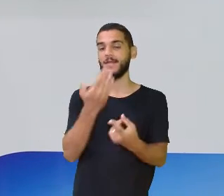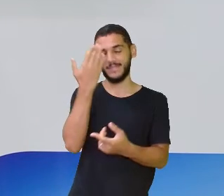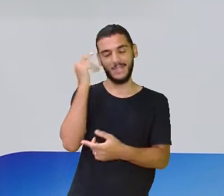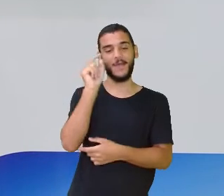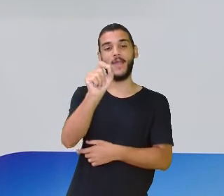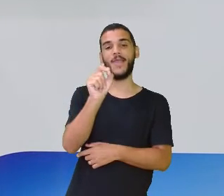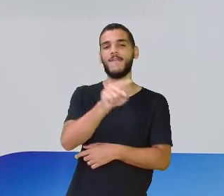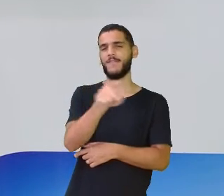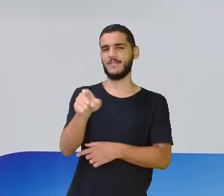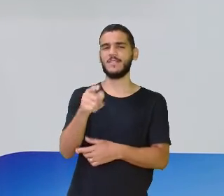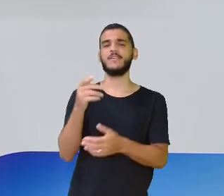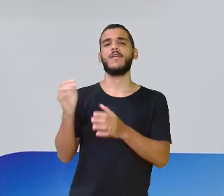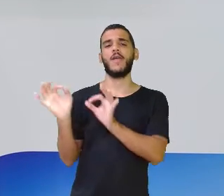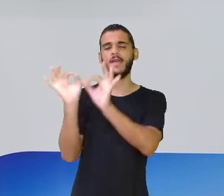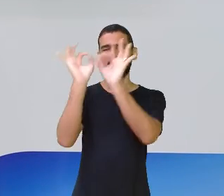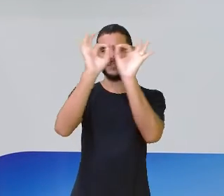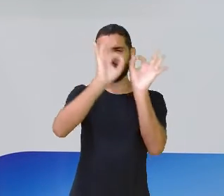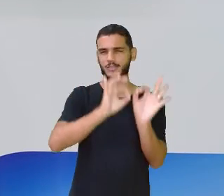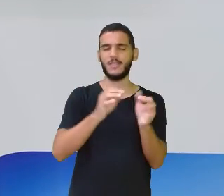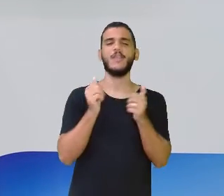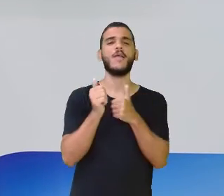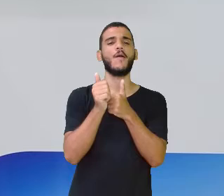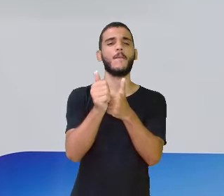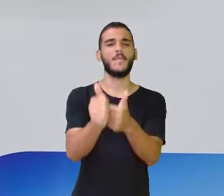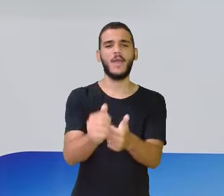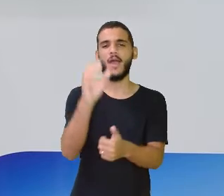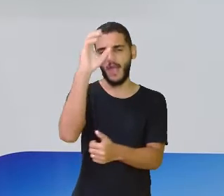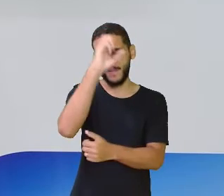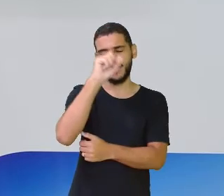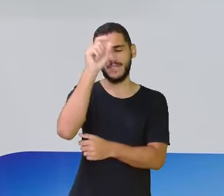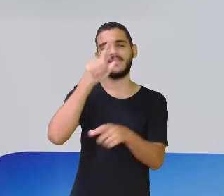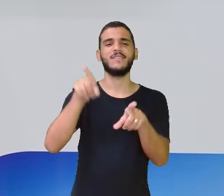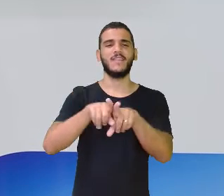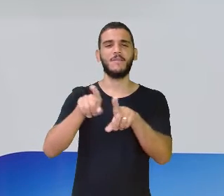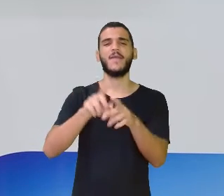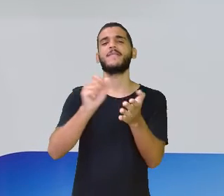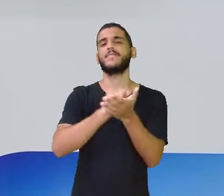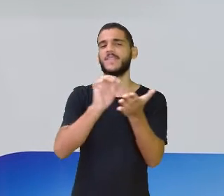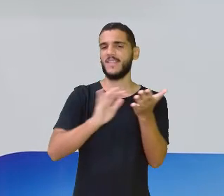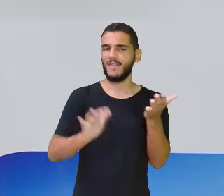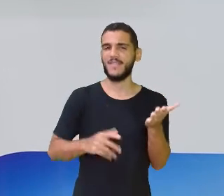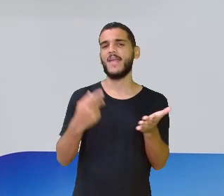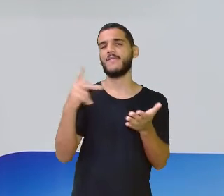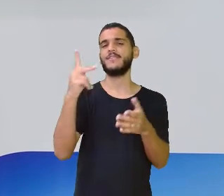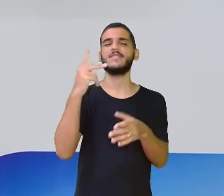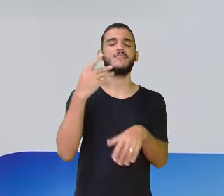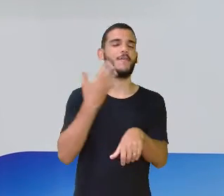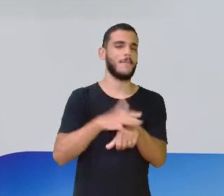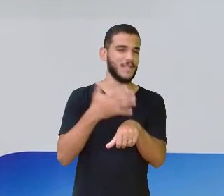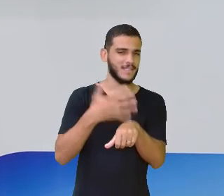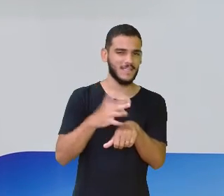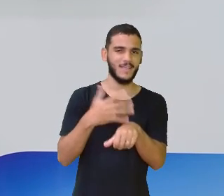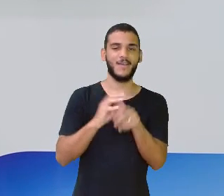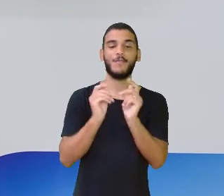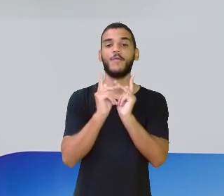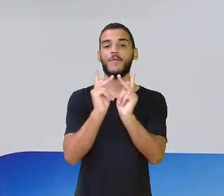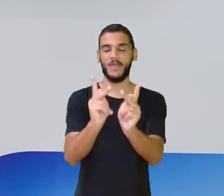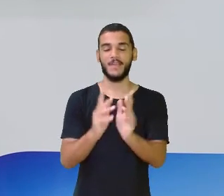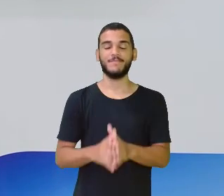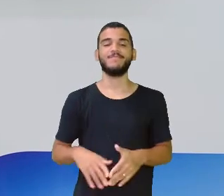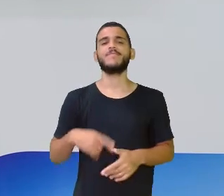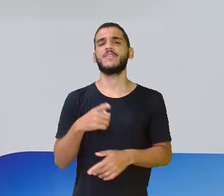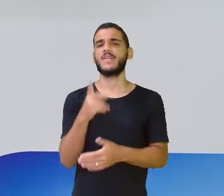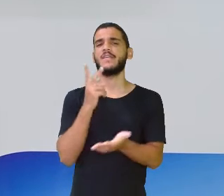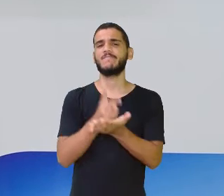que aquelas atividades que a gente sempre sugere no final da aula, vocês estão praticando. Você que nos acompanha todos os